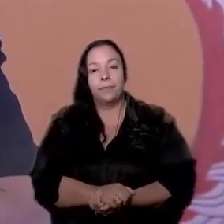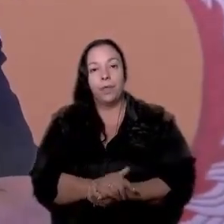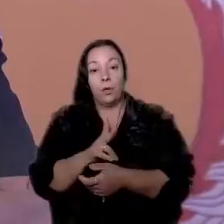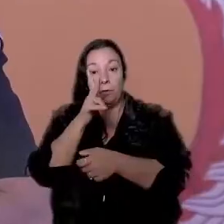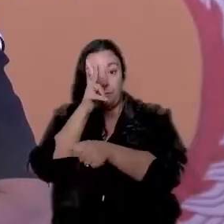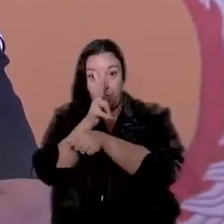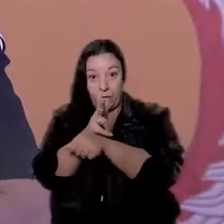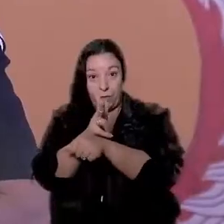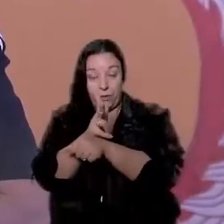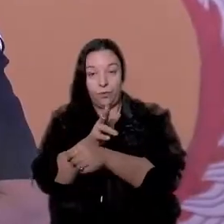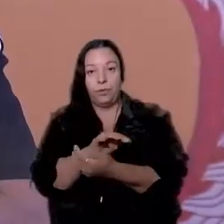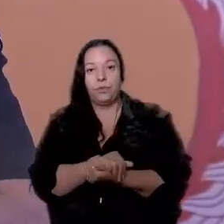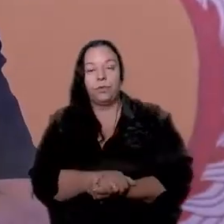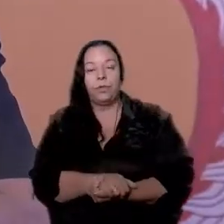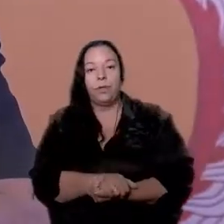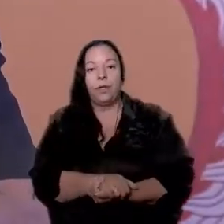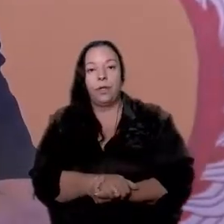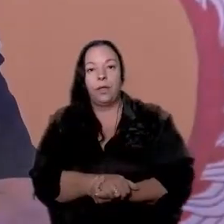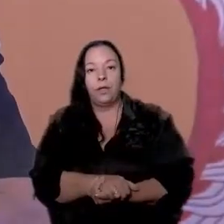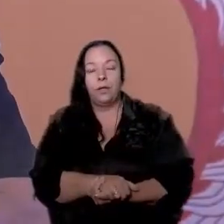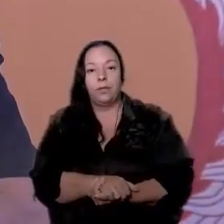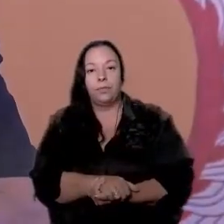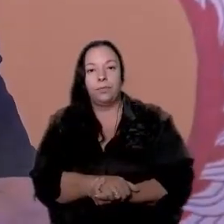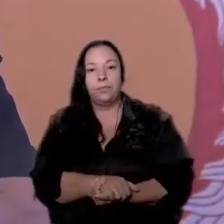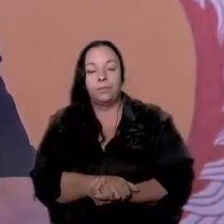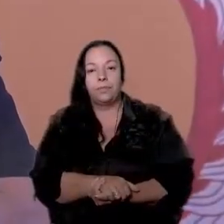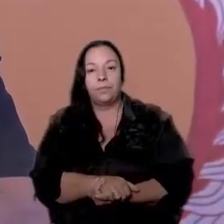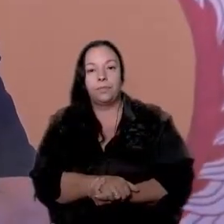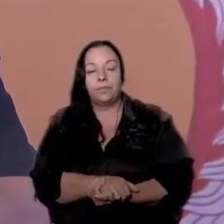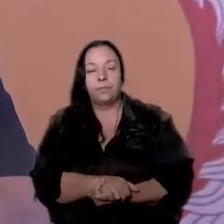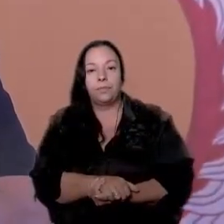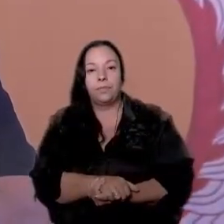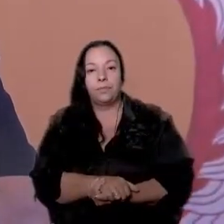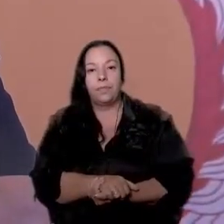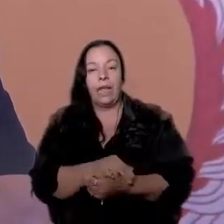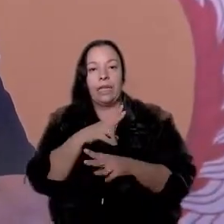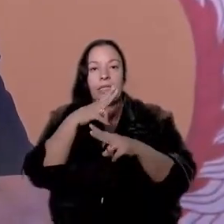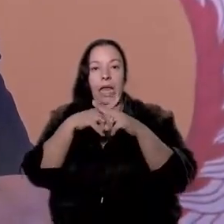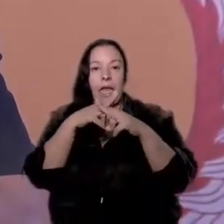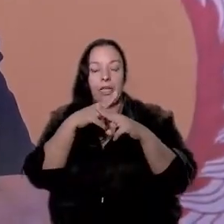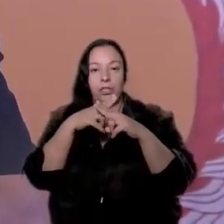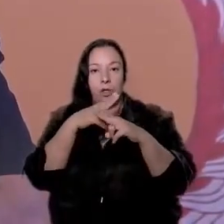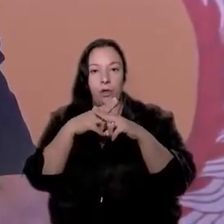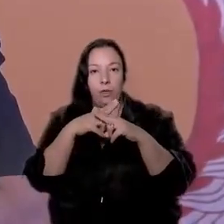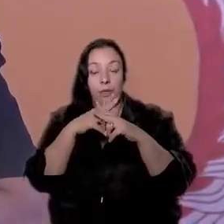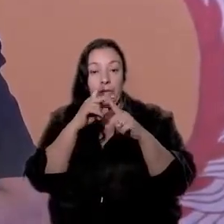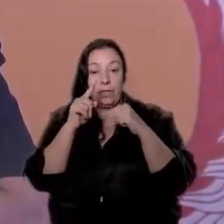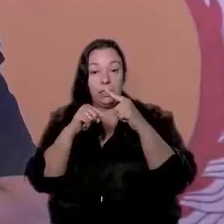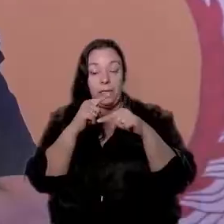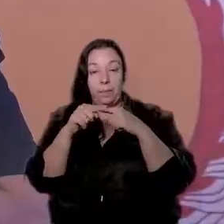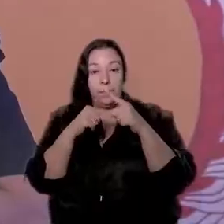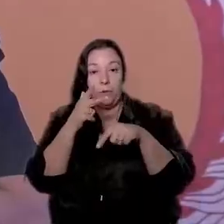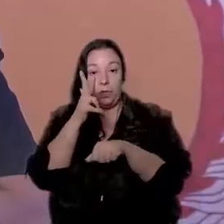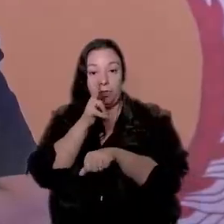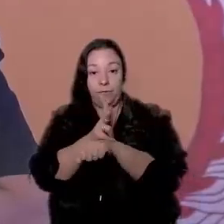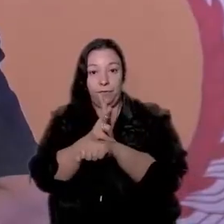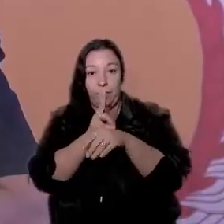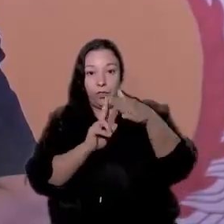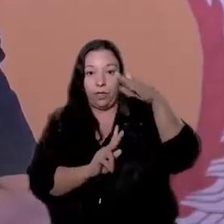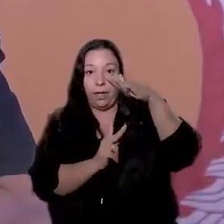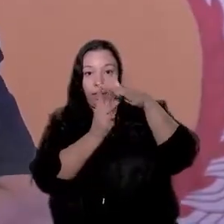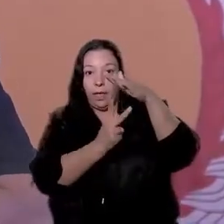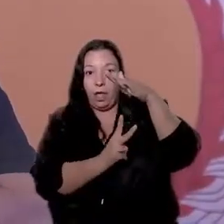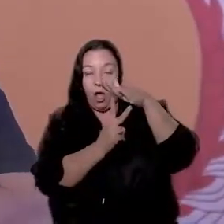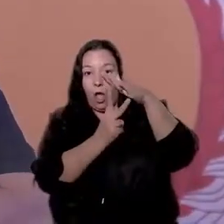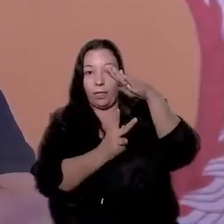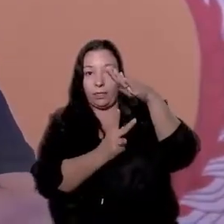vídeo, quando começa a palestra, aparece o vídeo, aparece lá o vídeo da Caixa Econômica. Depois aparece o vídeo da Kinross.